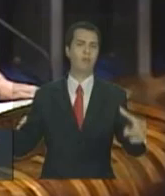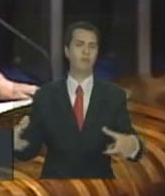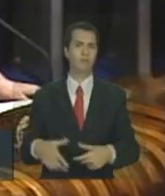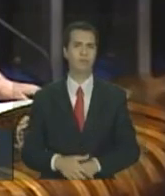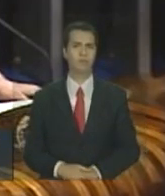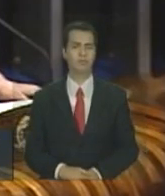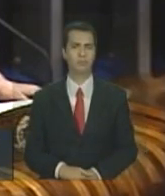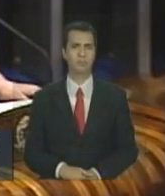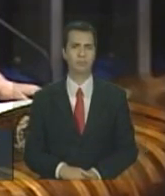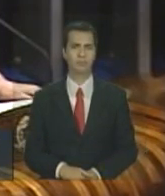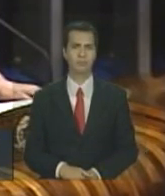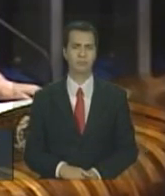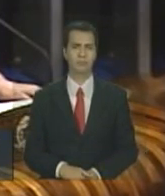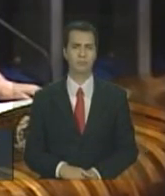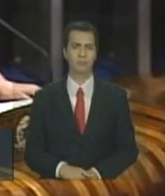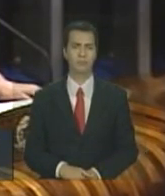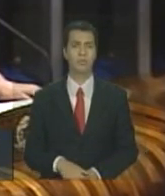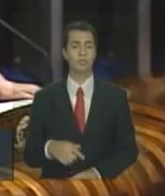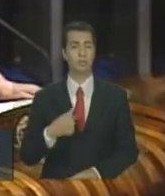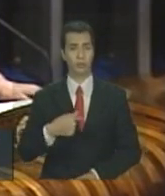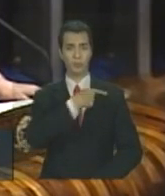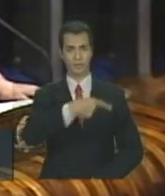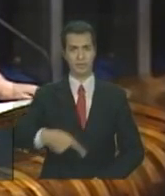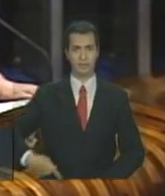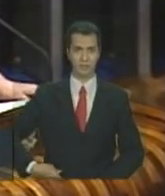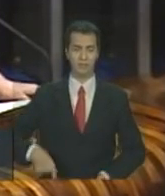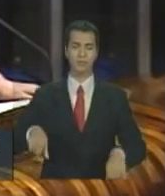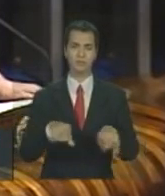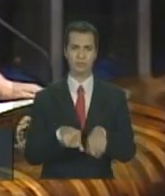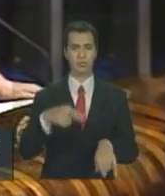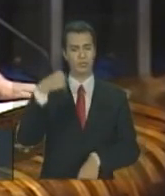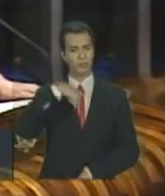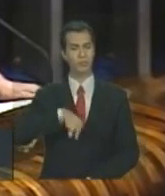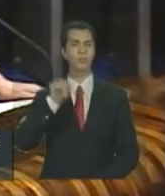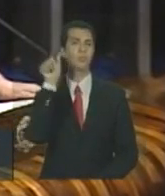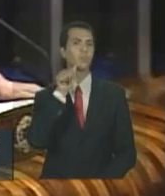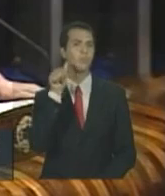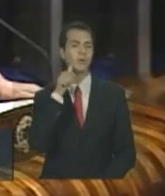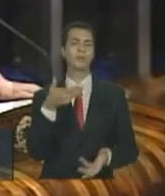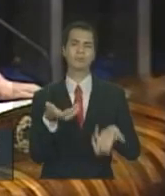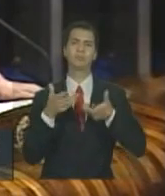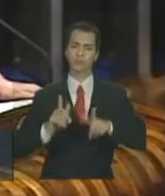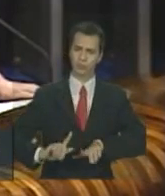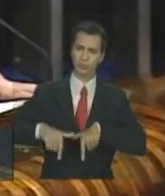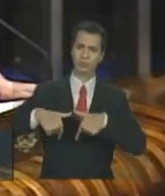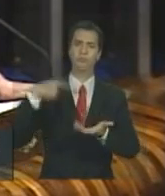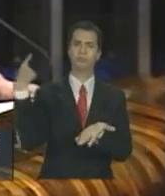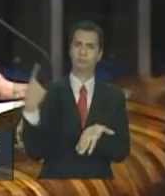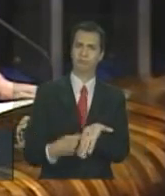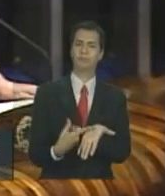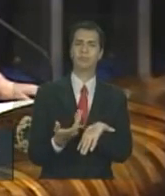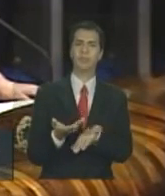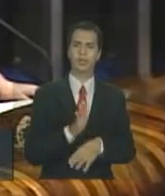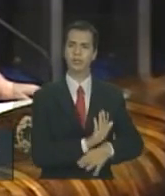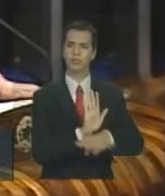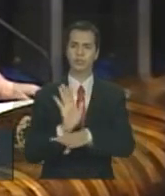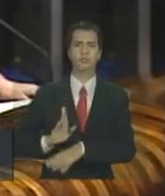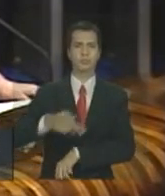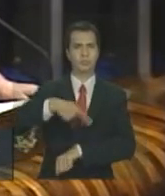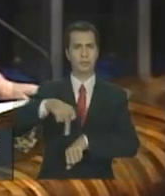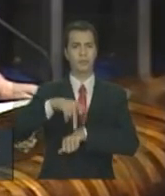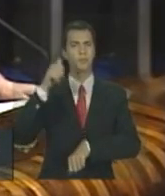Como presidenta da República e como mulher, eu me dedico a ajudar o meu país a avançar na conquista da igualdade entre